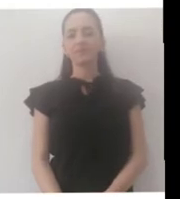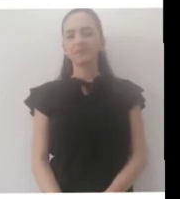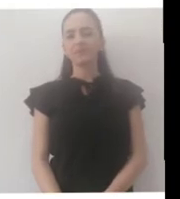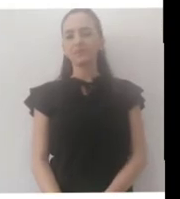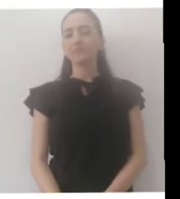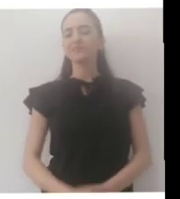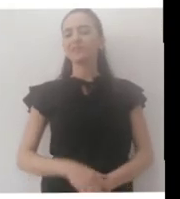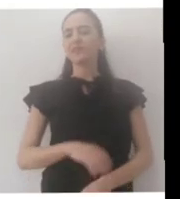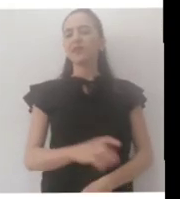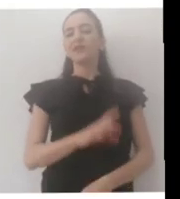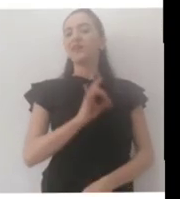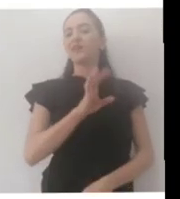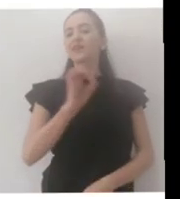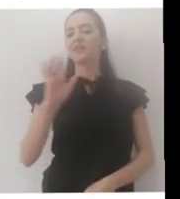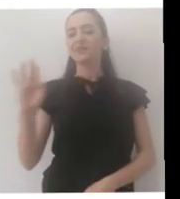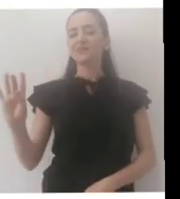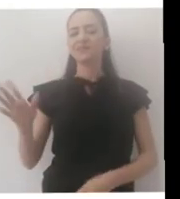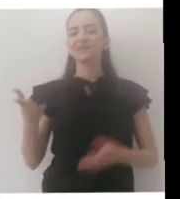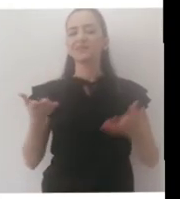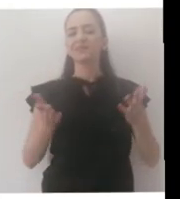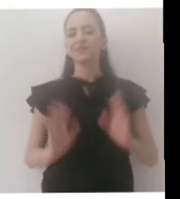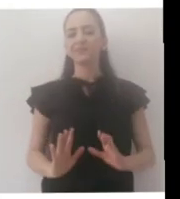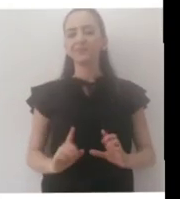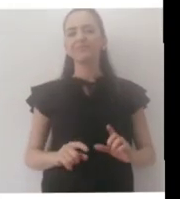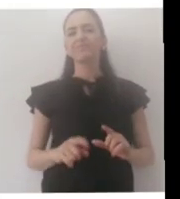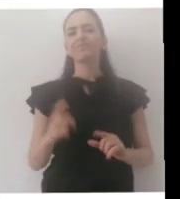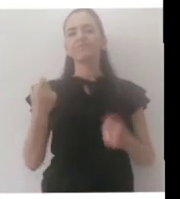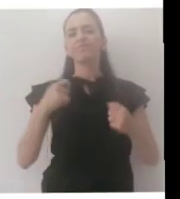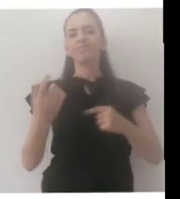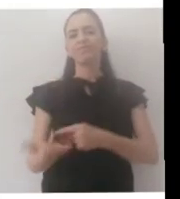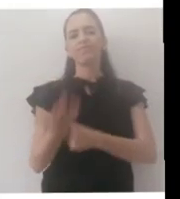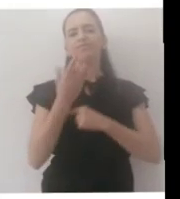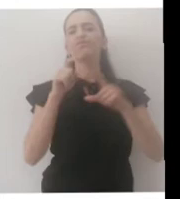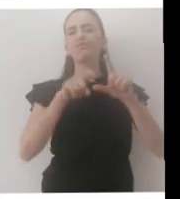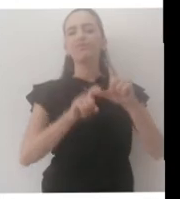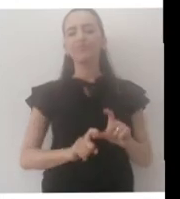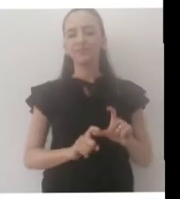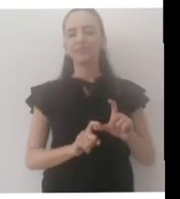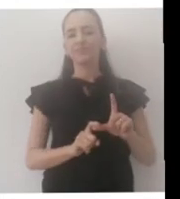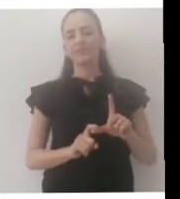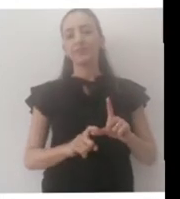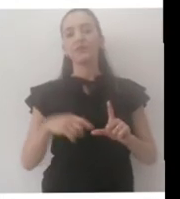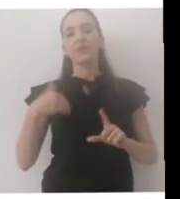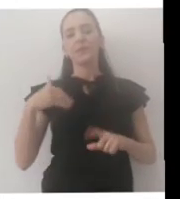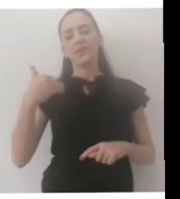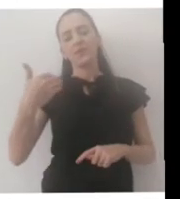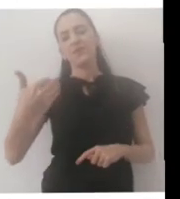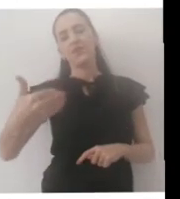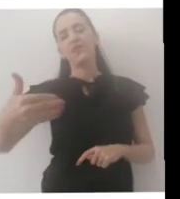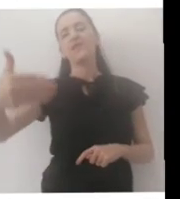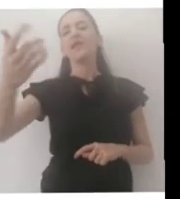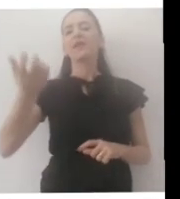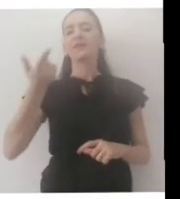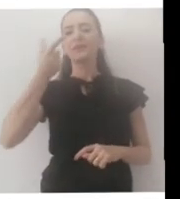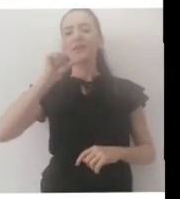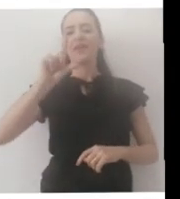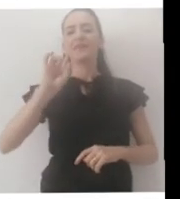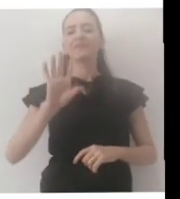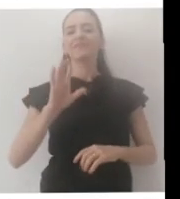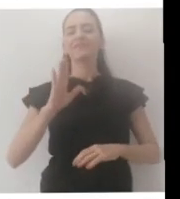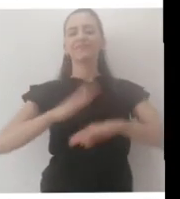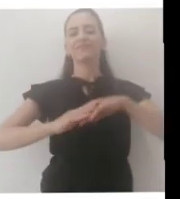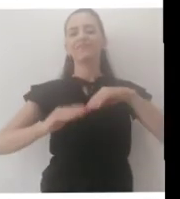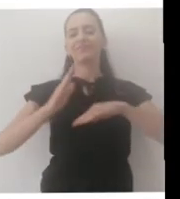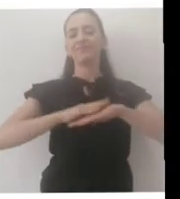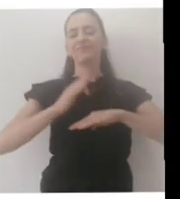importância do protagonismo estudantil e tal. Todos os seres humanos nascem heterônomos e vão se tornando